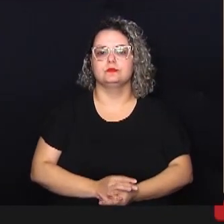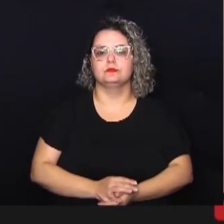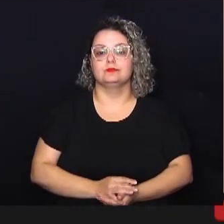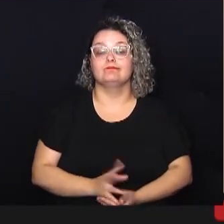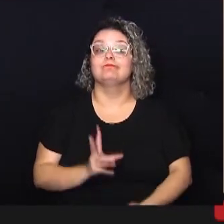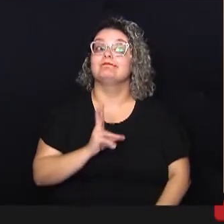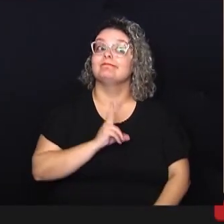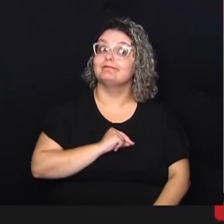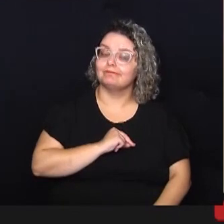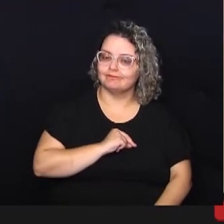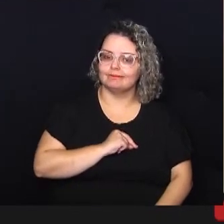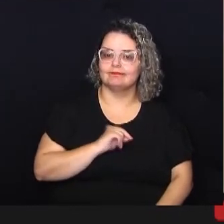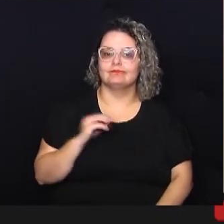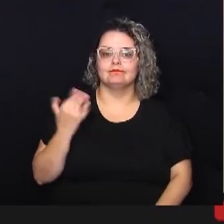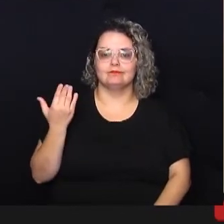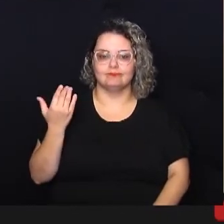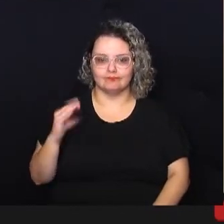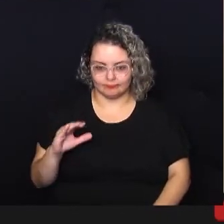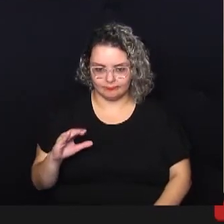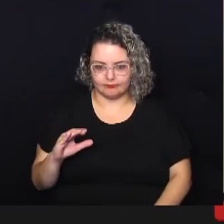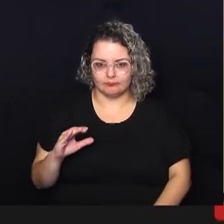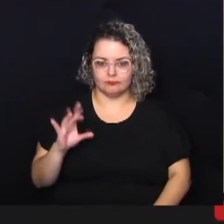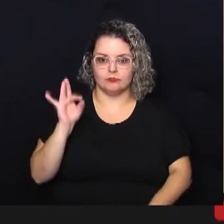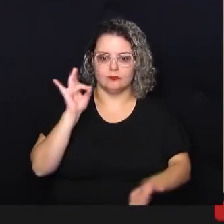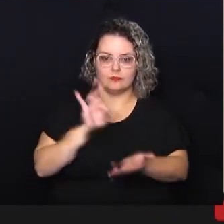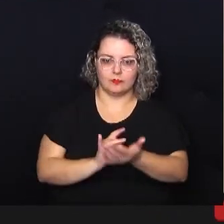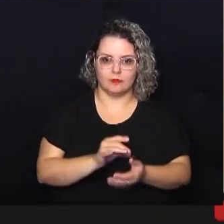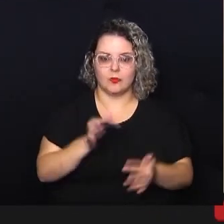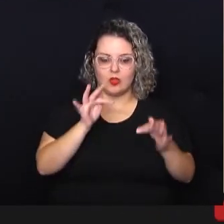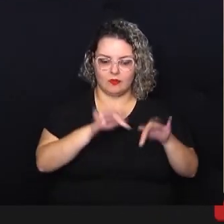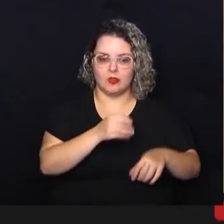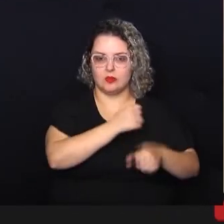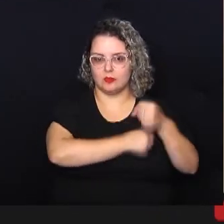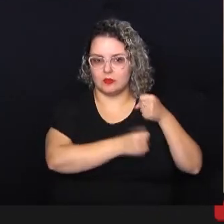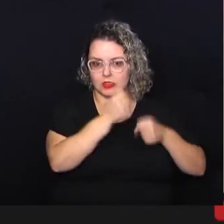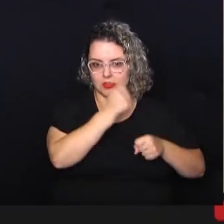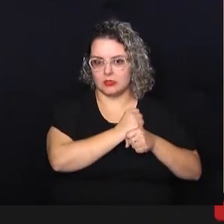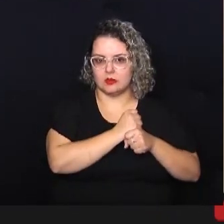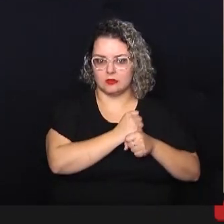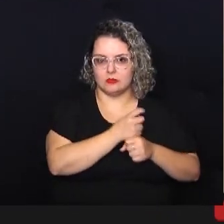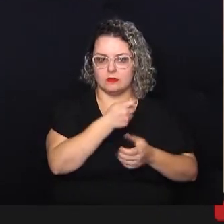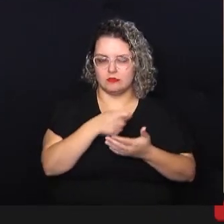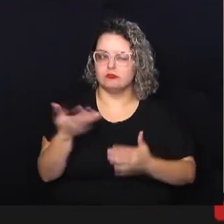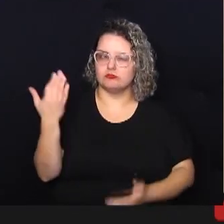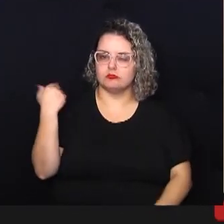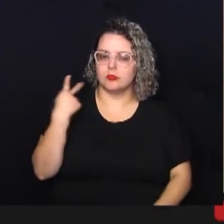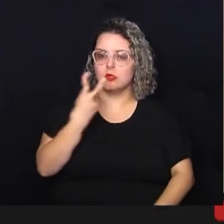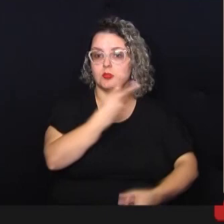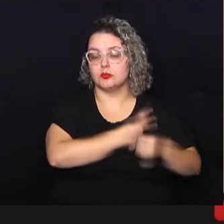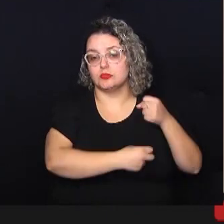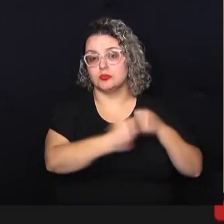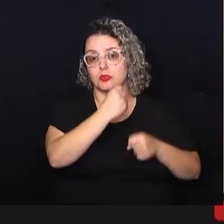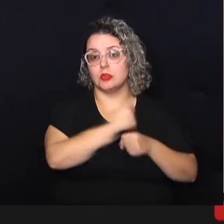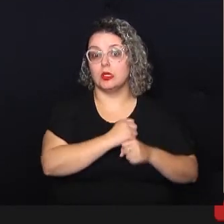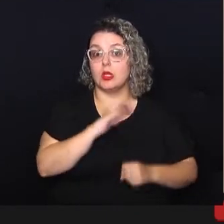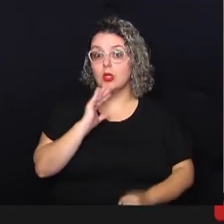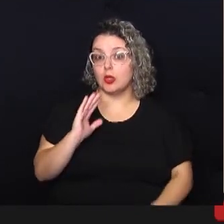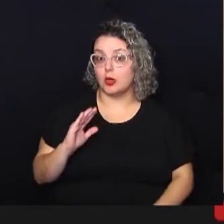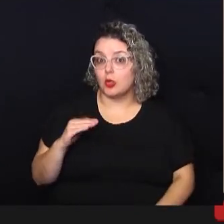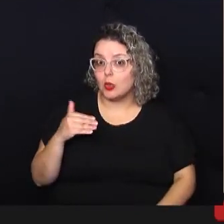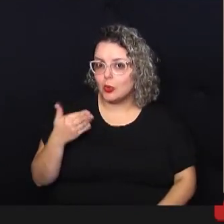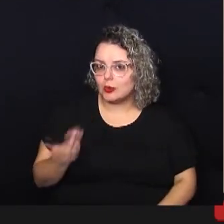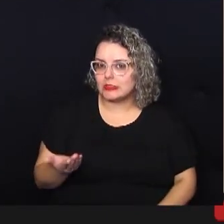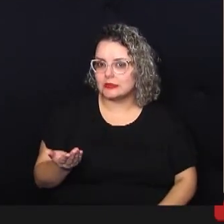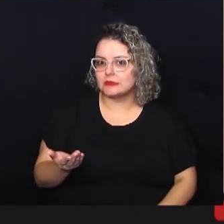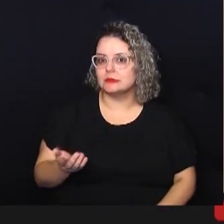Nossa, olha, foi lançado mesmo no final do ano passado, mas eu já comecei a escrever faz mais ou menos uns 2 anos. Quando aconteceu essa